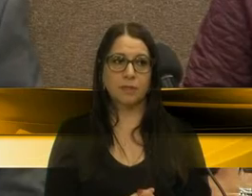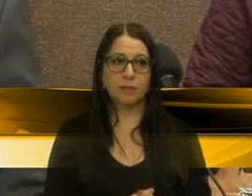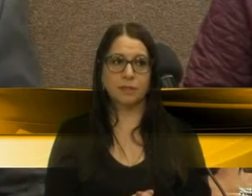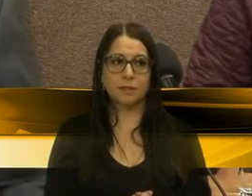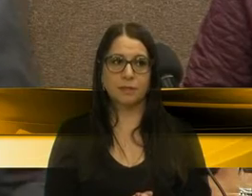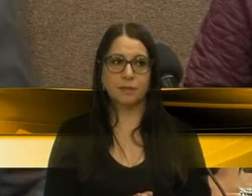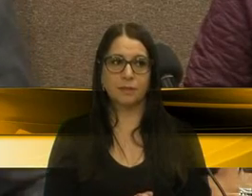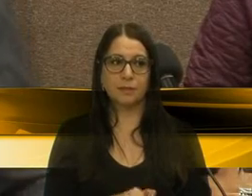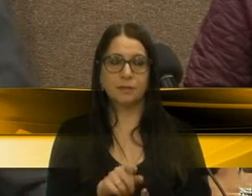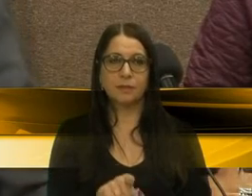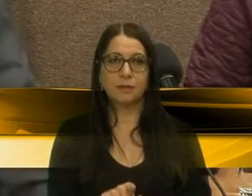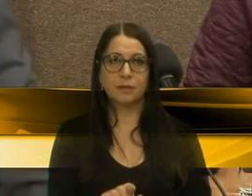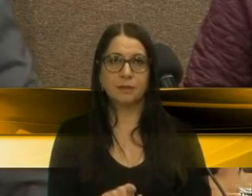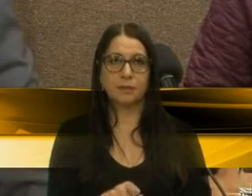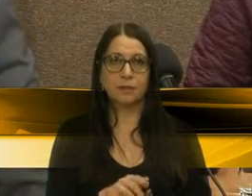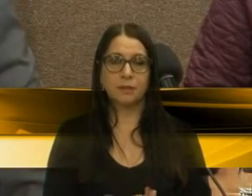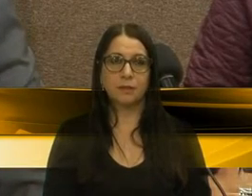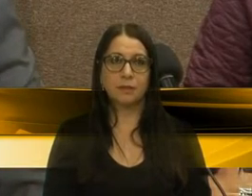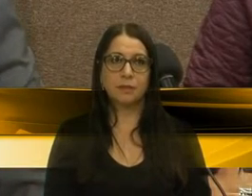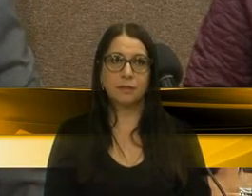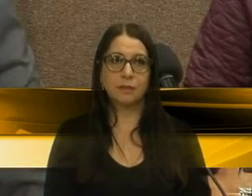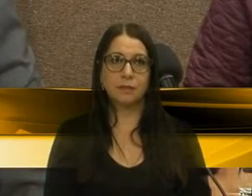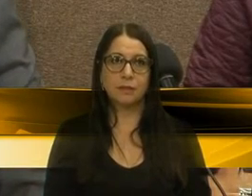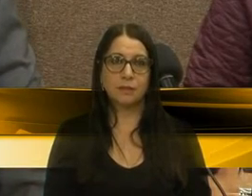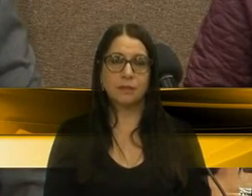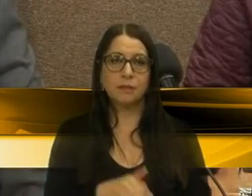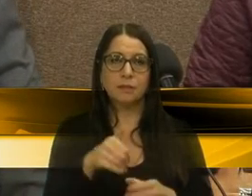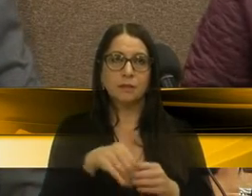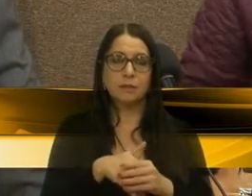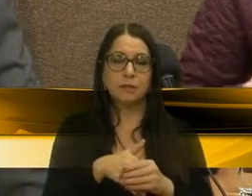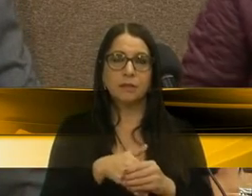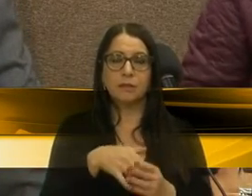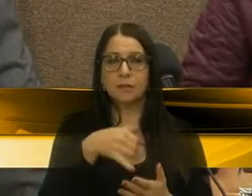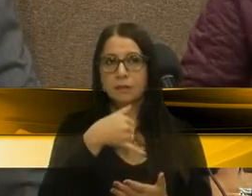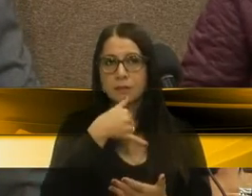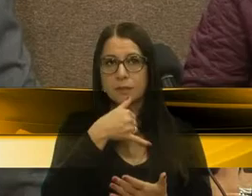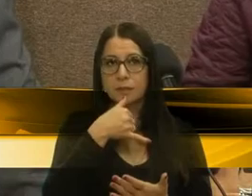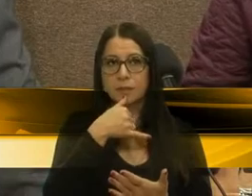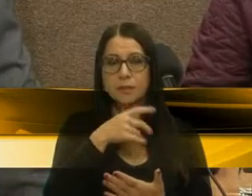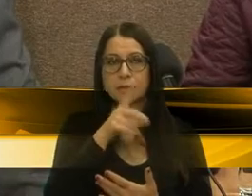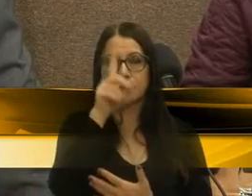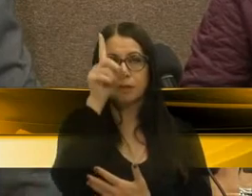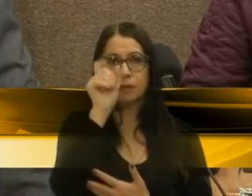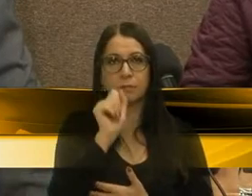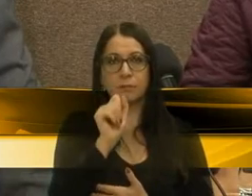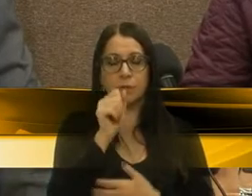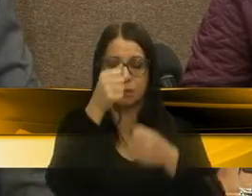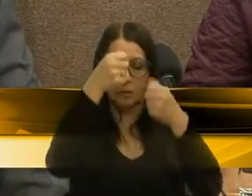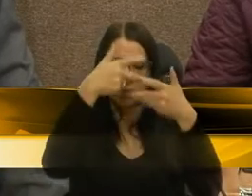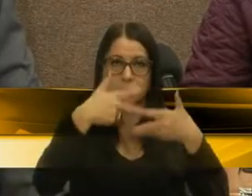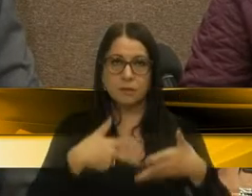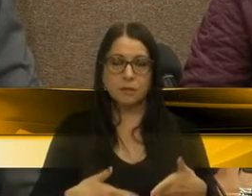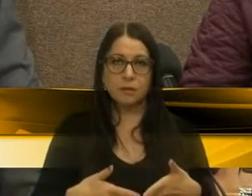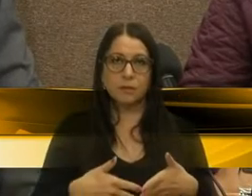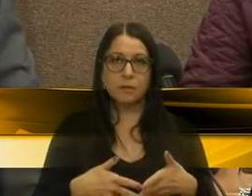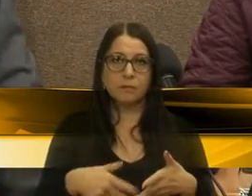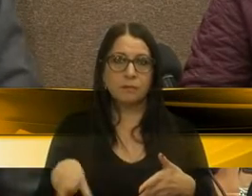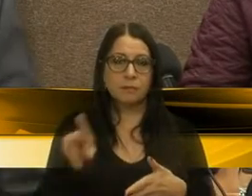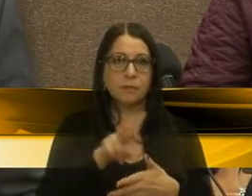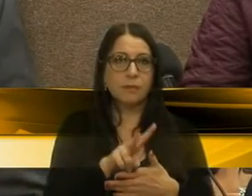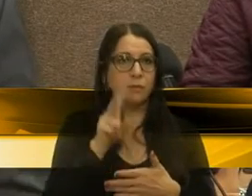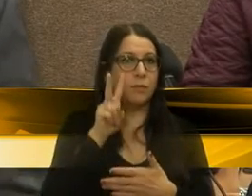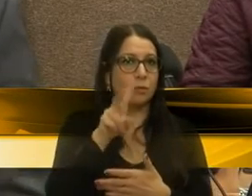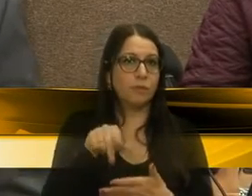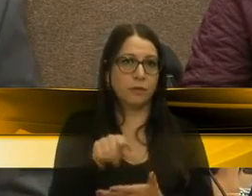o nosso consolo, o nosso voto de pesar, que Deus possa abençoar, fortalecer a toda